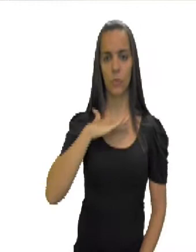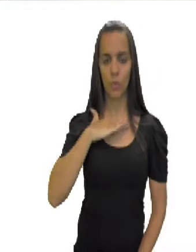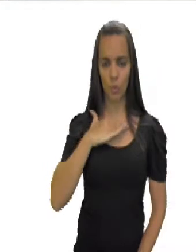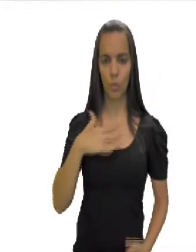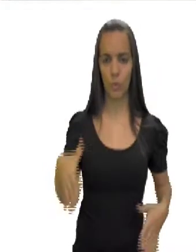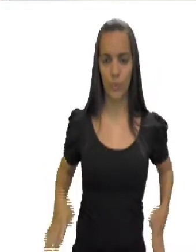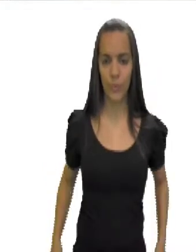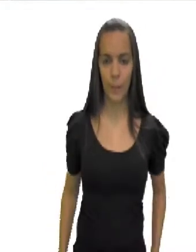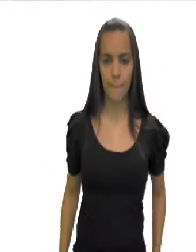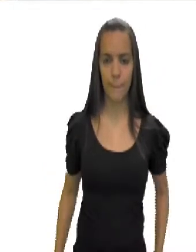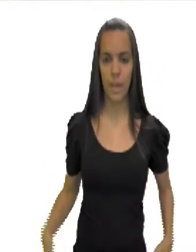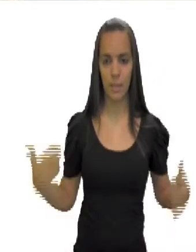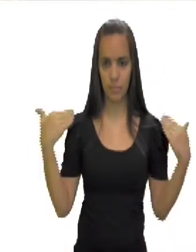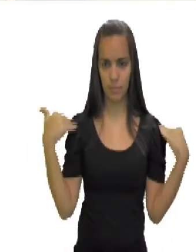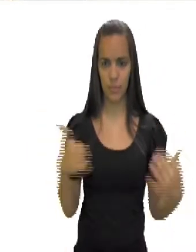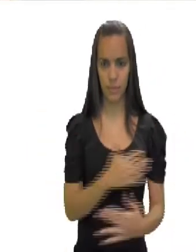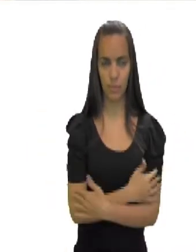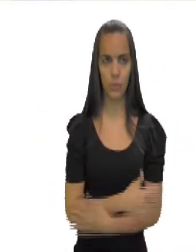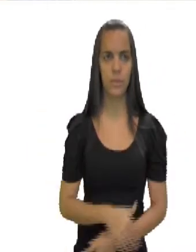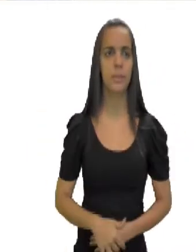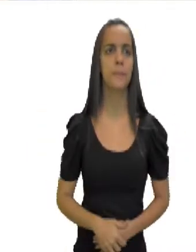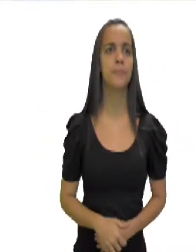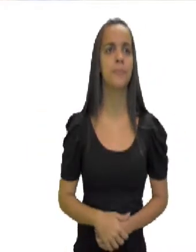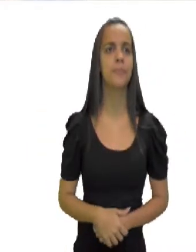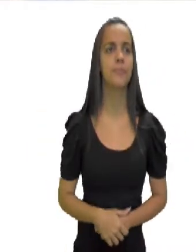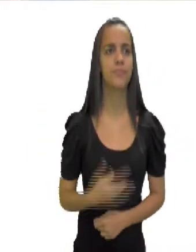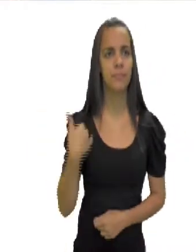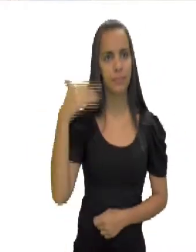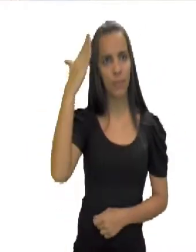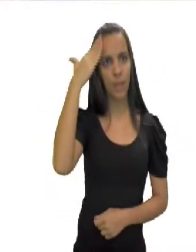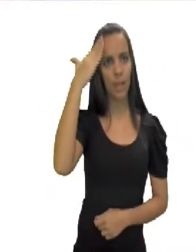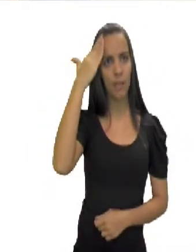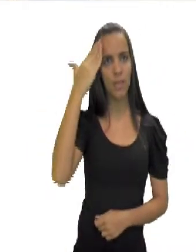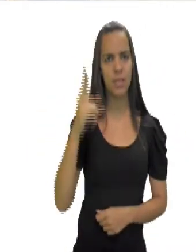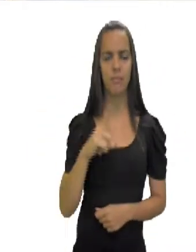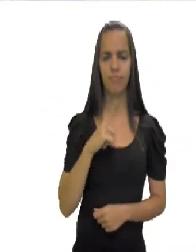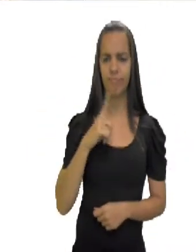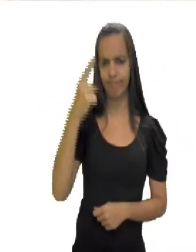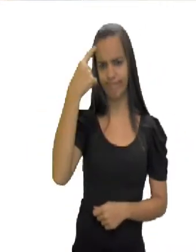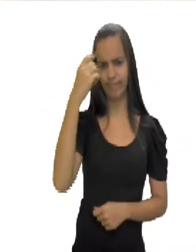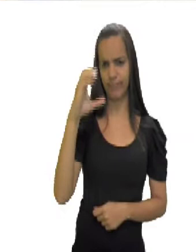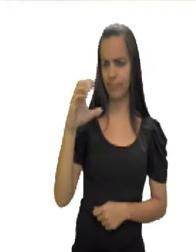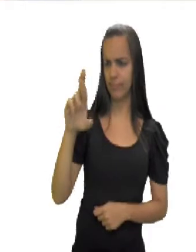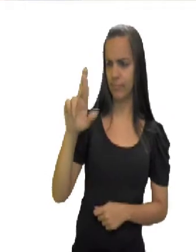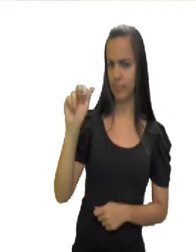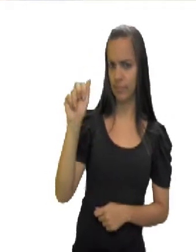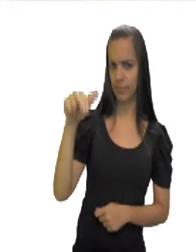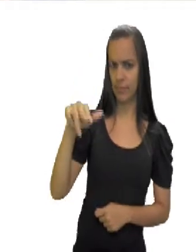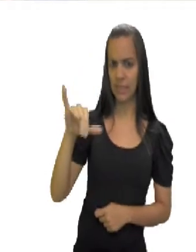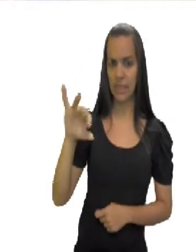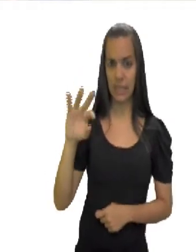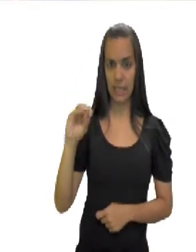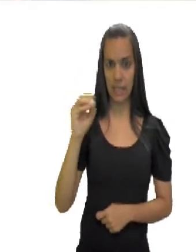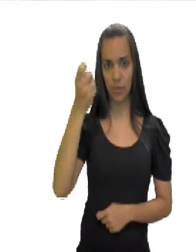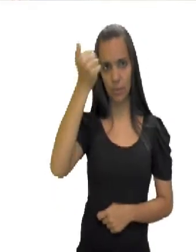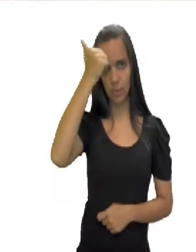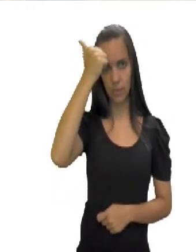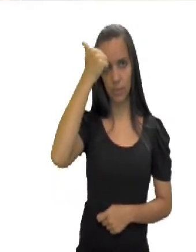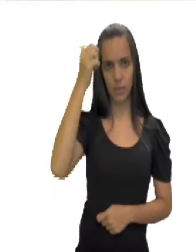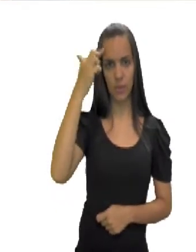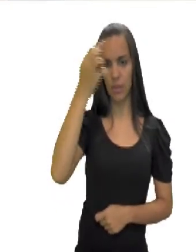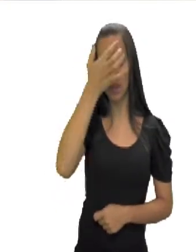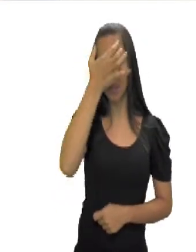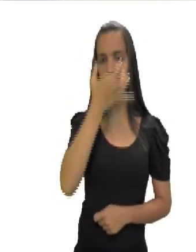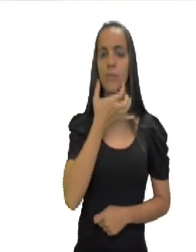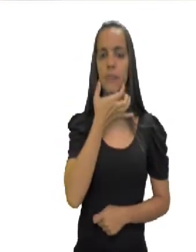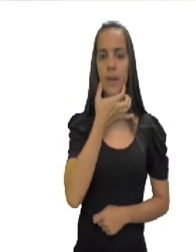Vamos entender melhor que com essa figura. A cabeça. Na cabeça nós temos o crânio e a face. O